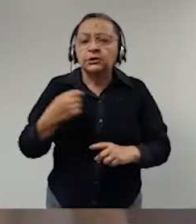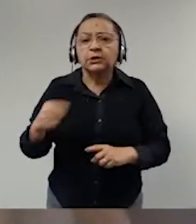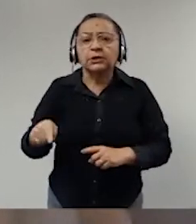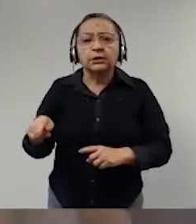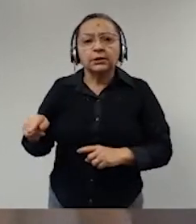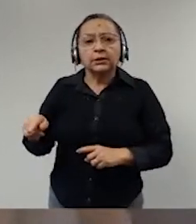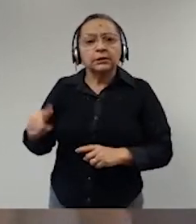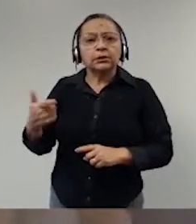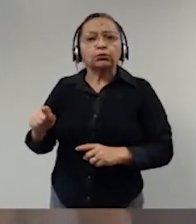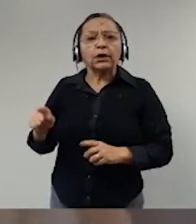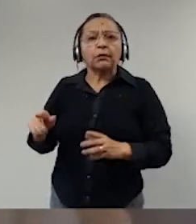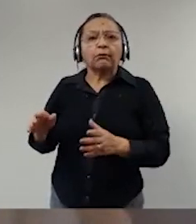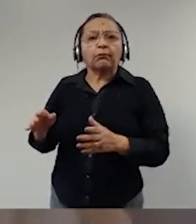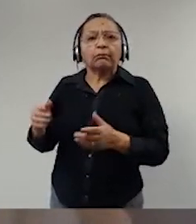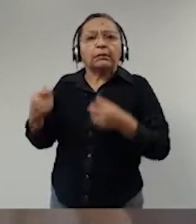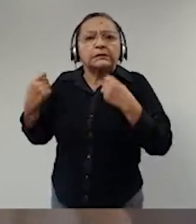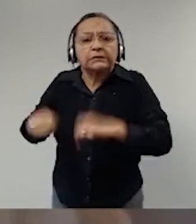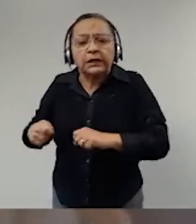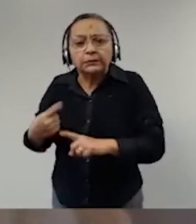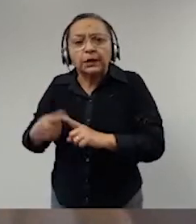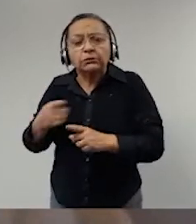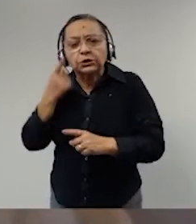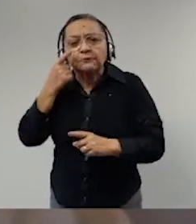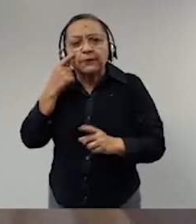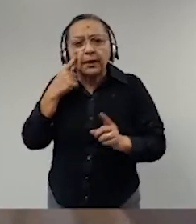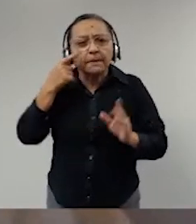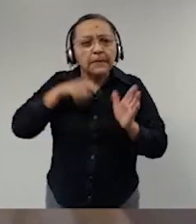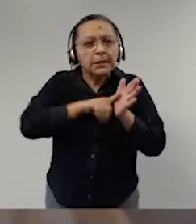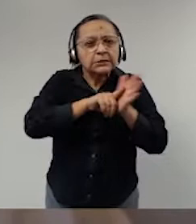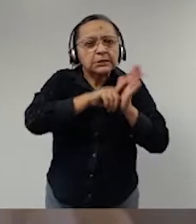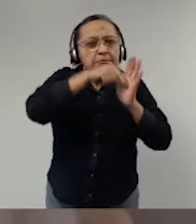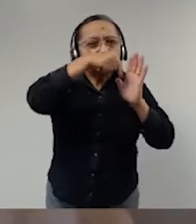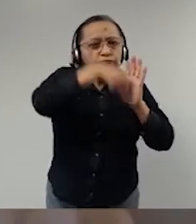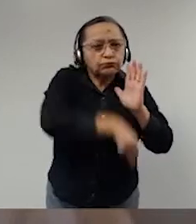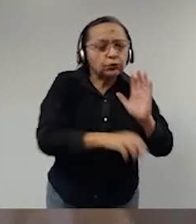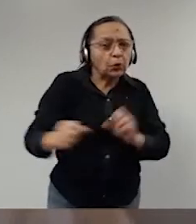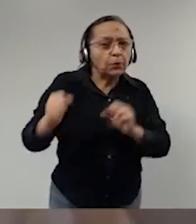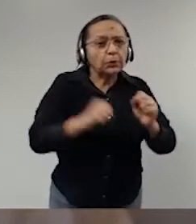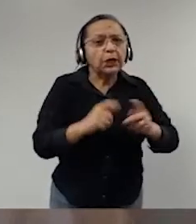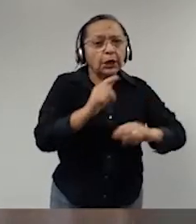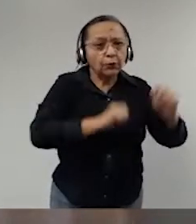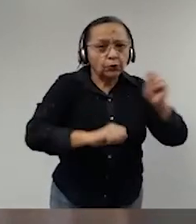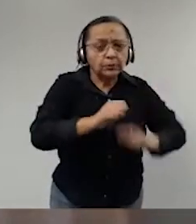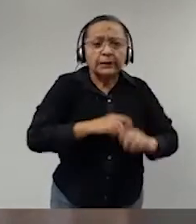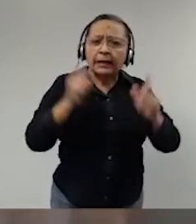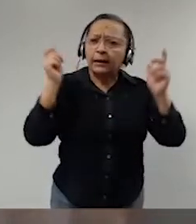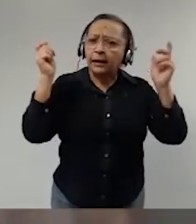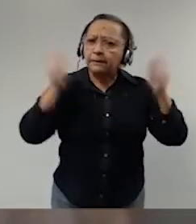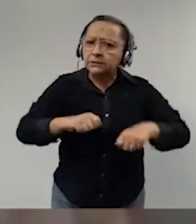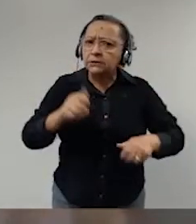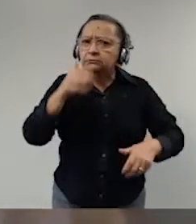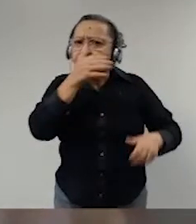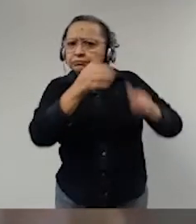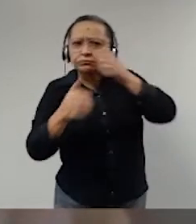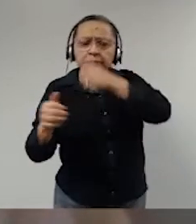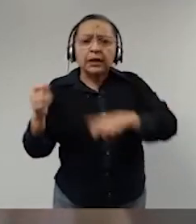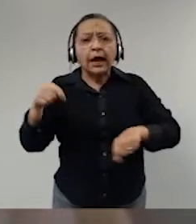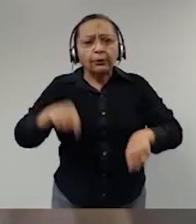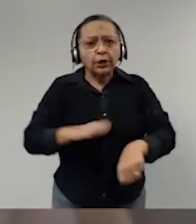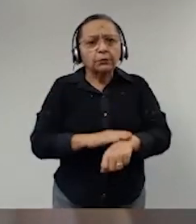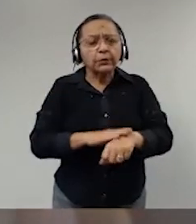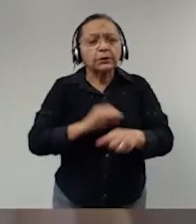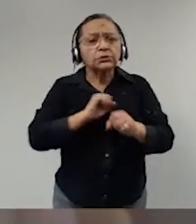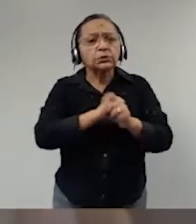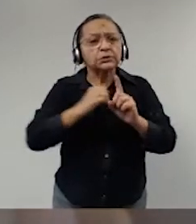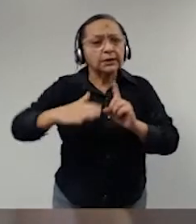se mergulha, né, nesse poder econômico, na capacidade de criatividade, na capacidade de sobreviver neste momento na